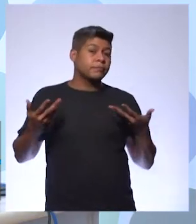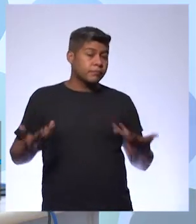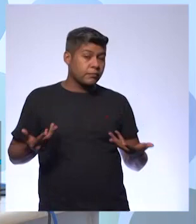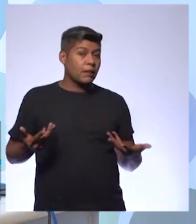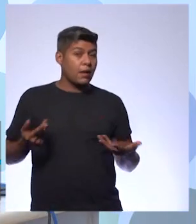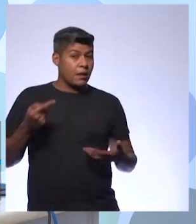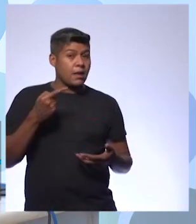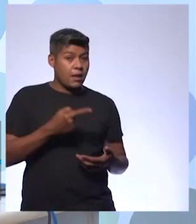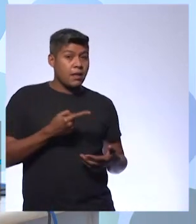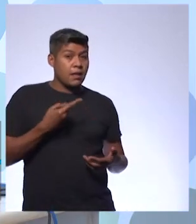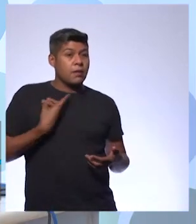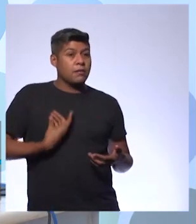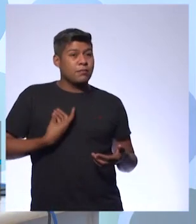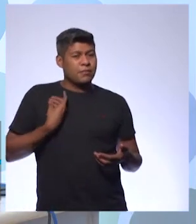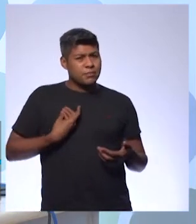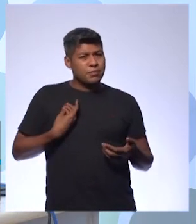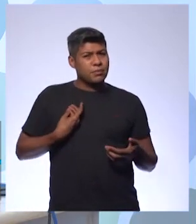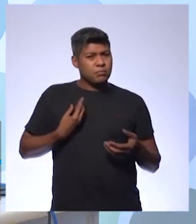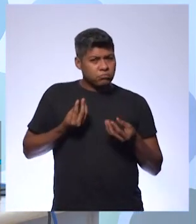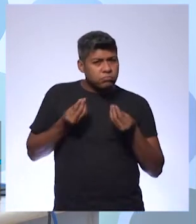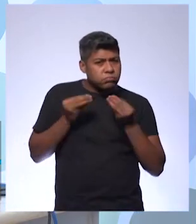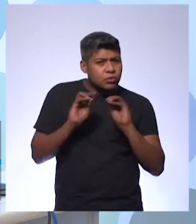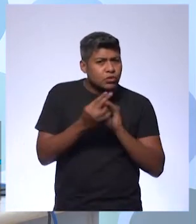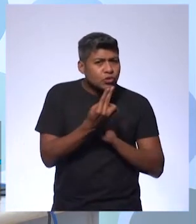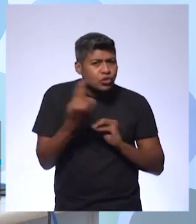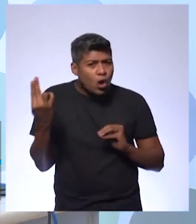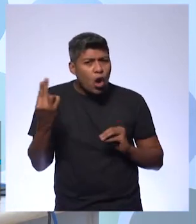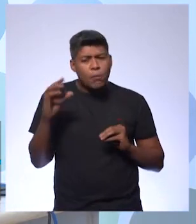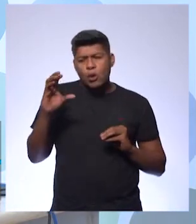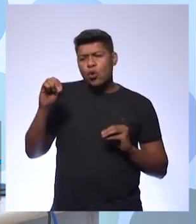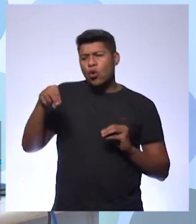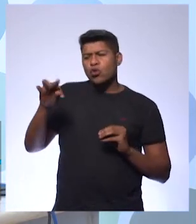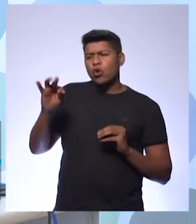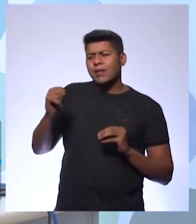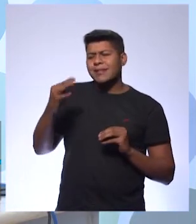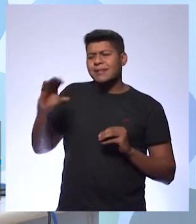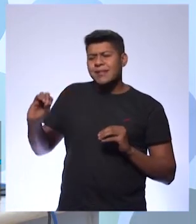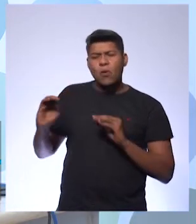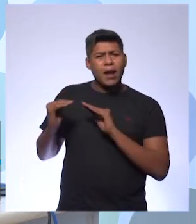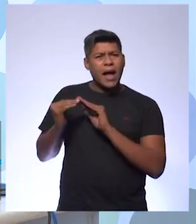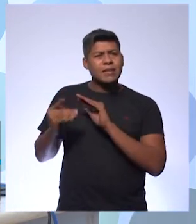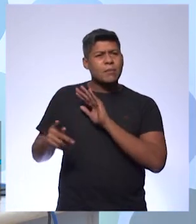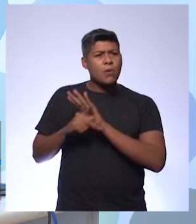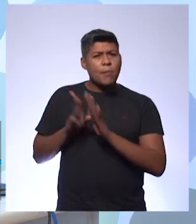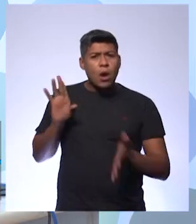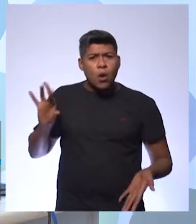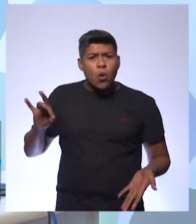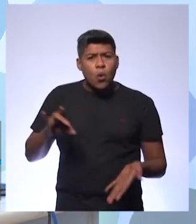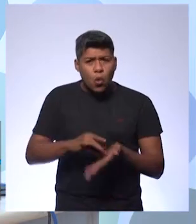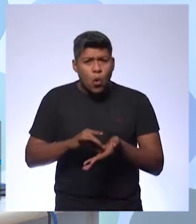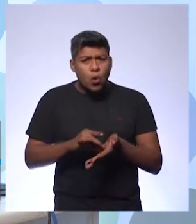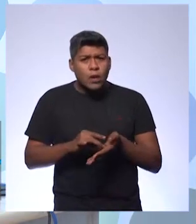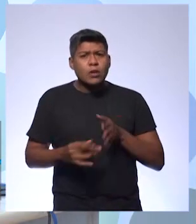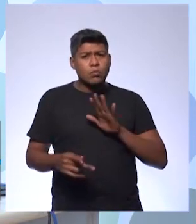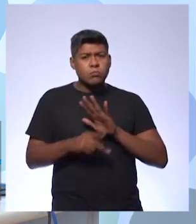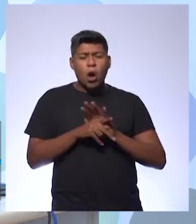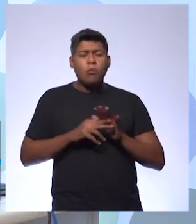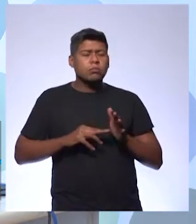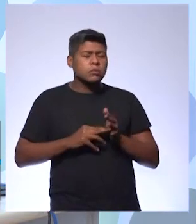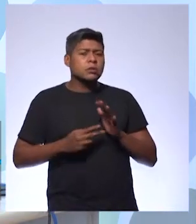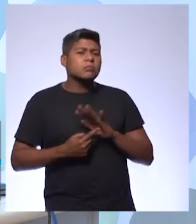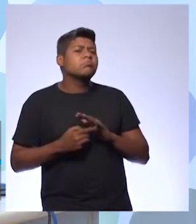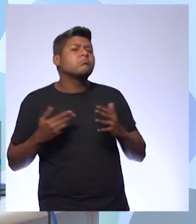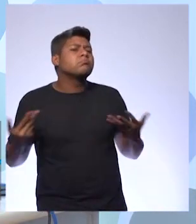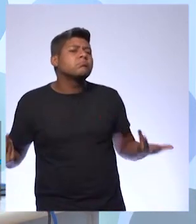ele ali, será que colocou o nome de conotação de casa por conta do concretismo, por conta deste significado? É